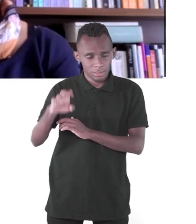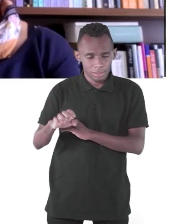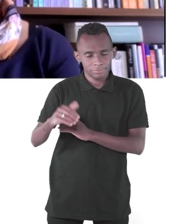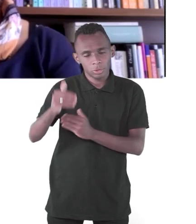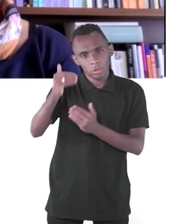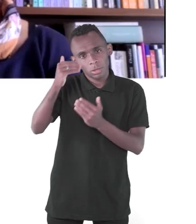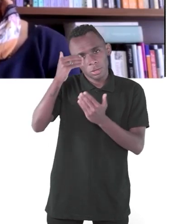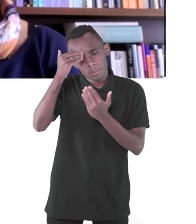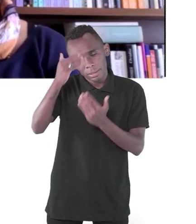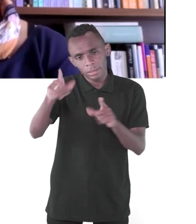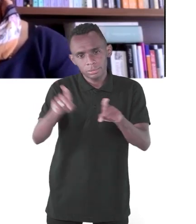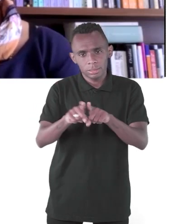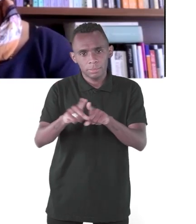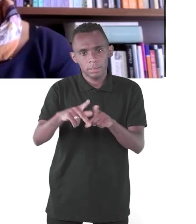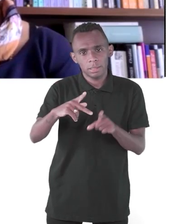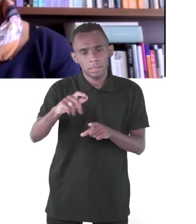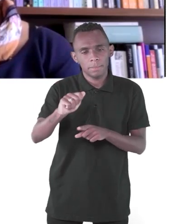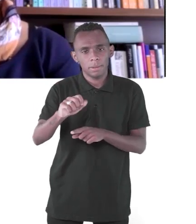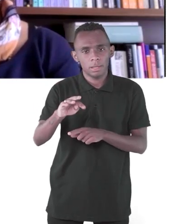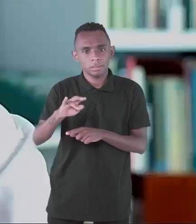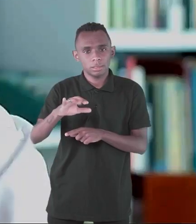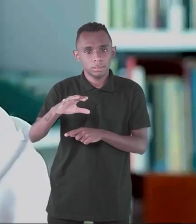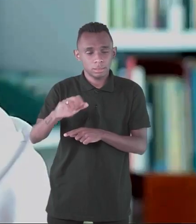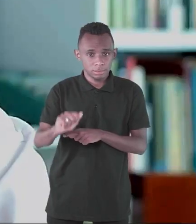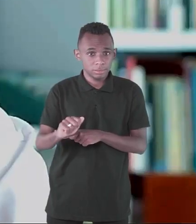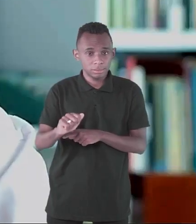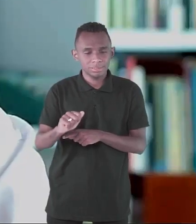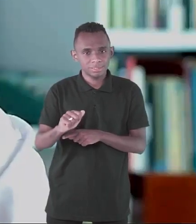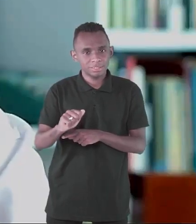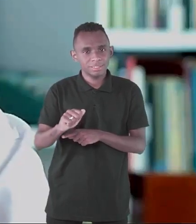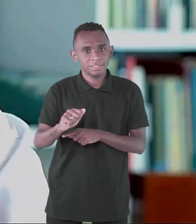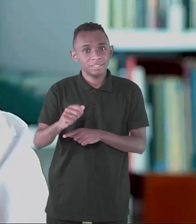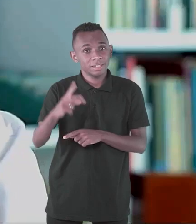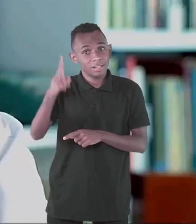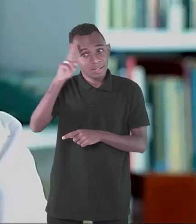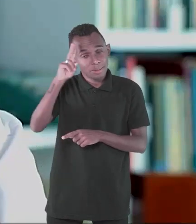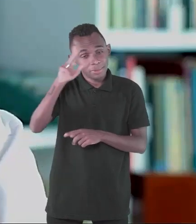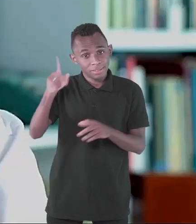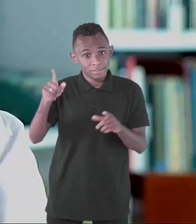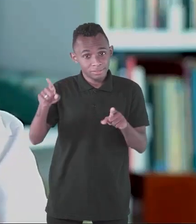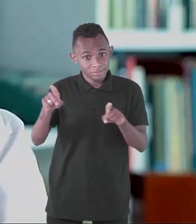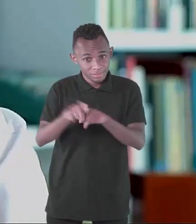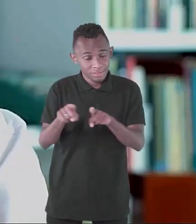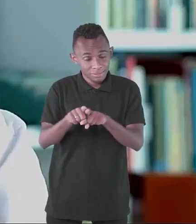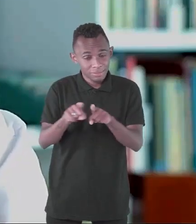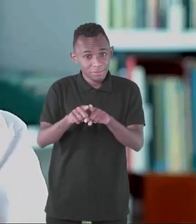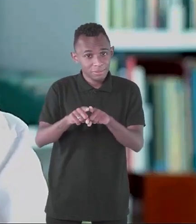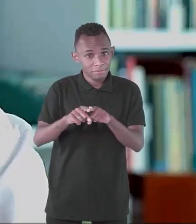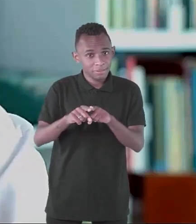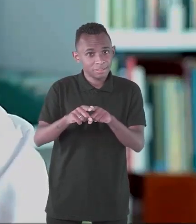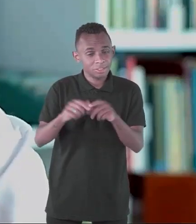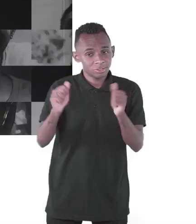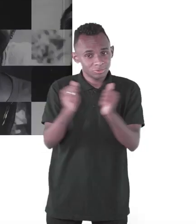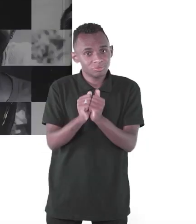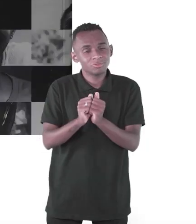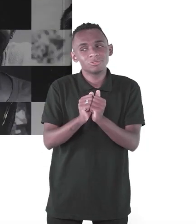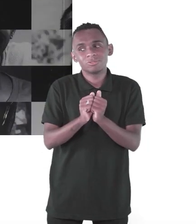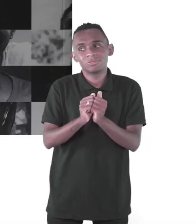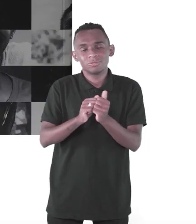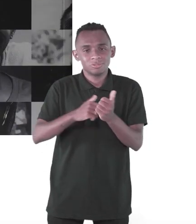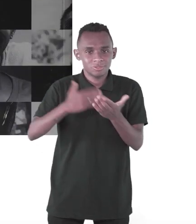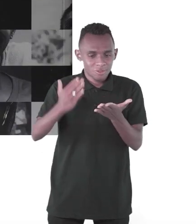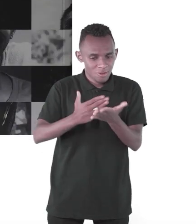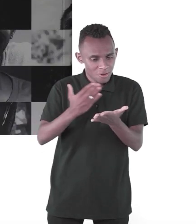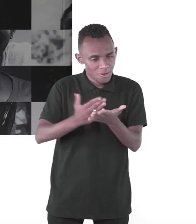conversa. Patrícia, sempre lembrando que estamos aqui reunidos ao redor deste momento do livro. Matheus,